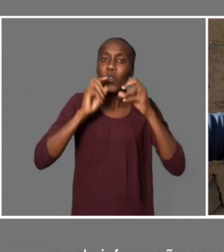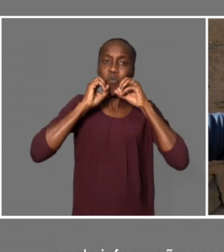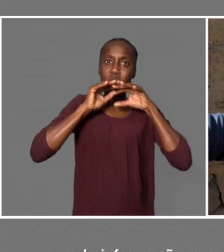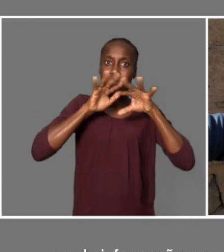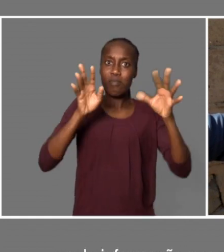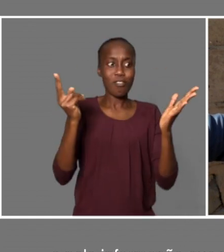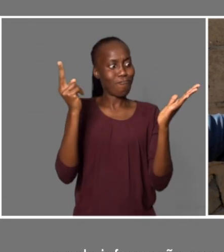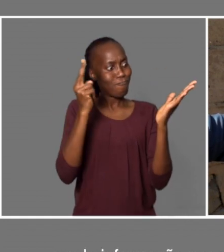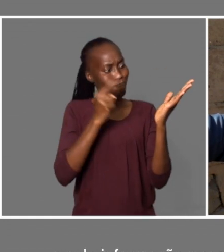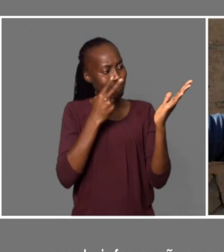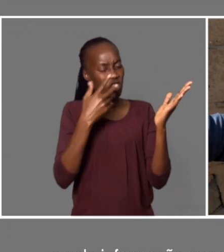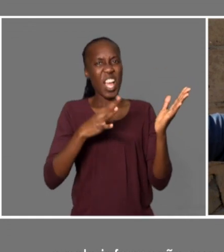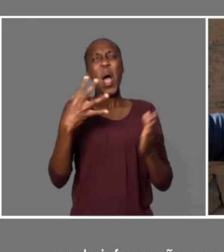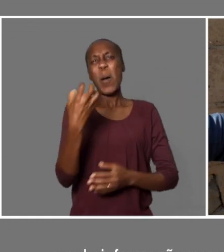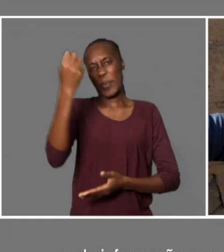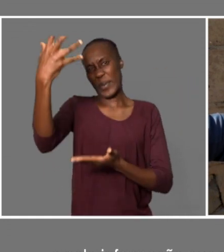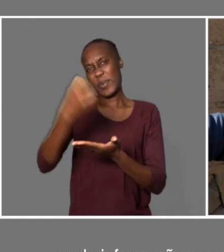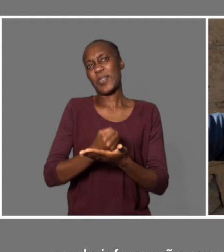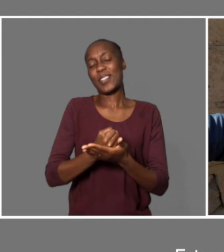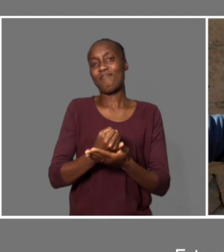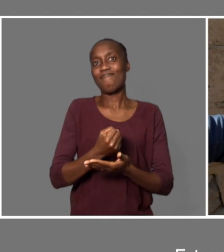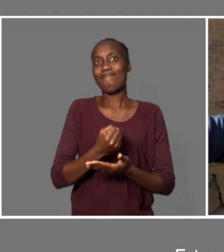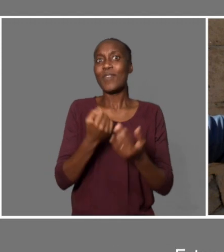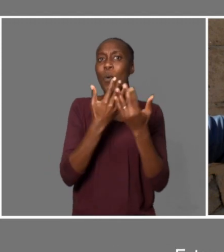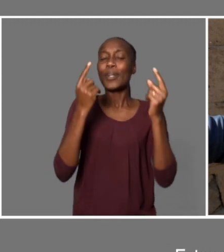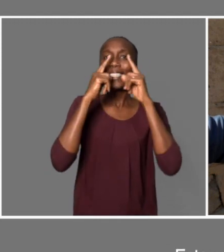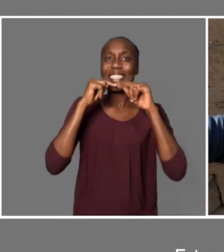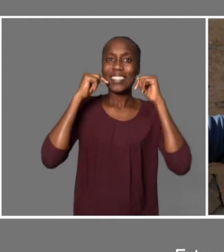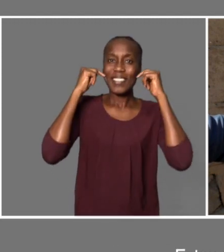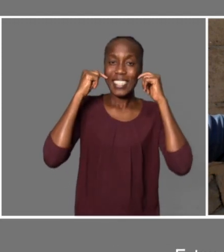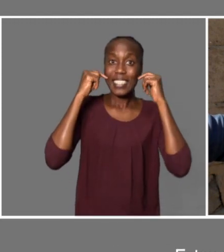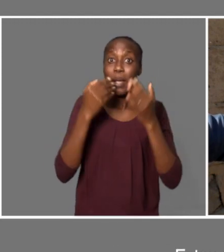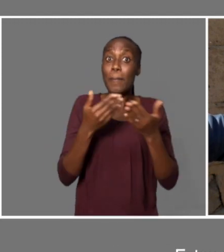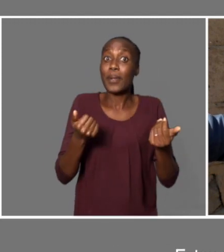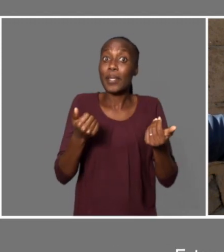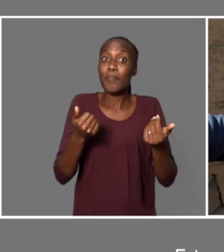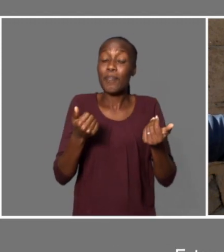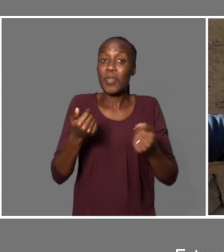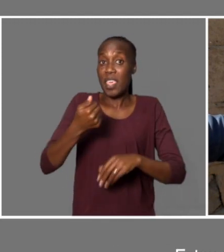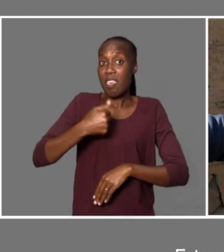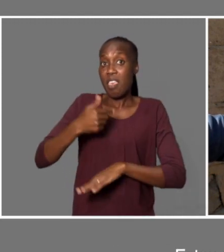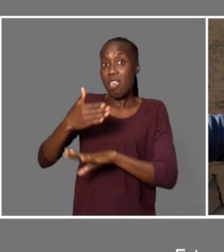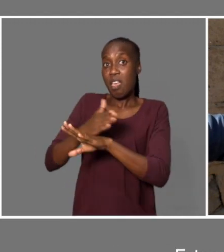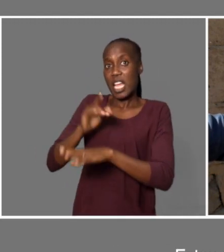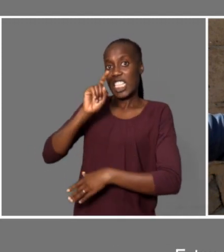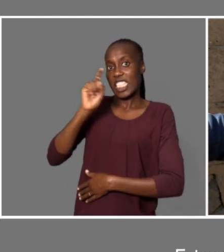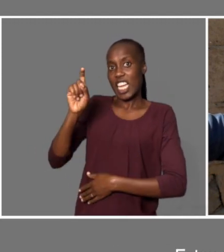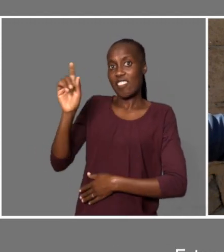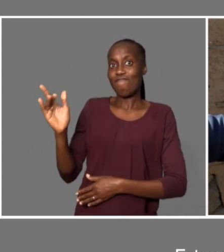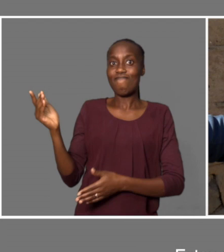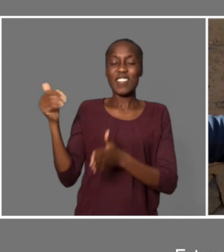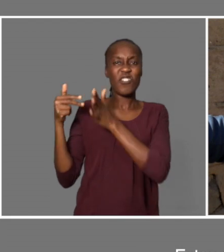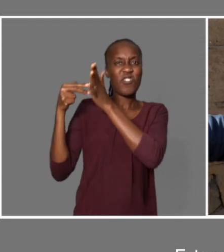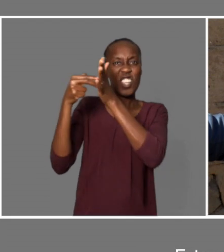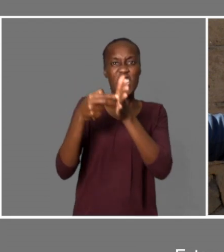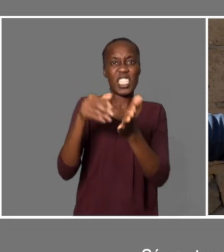já estava à espera mesmo que já conseguiu. Então, estou muito feliz, na verdade, porque eu saí de lá para cá por causa desse